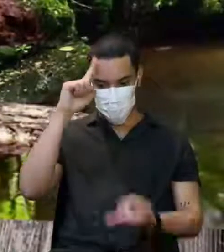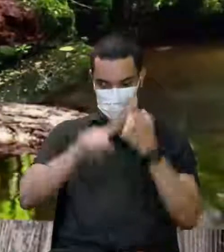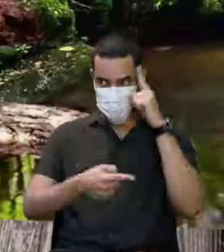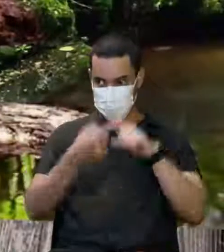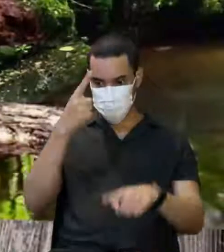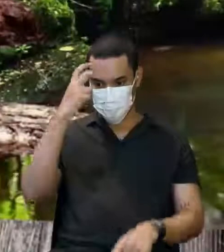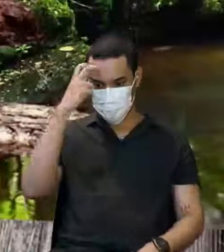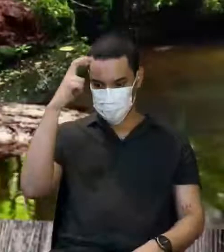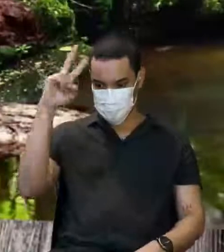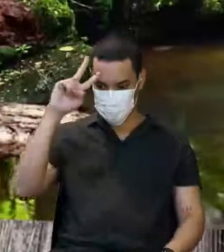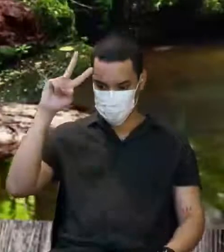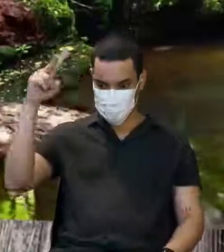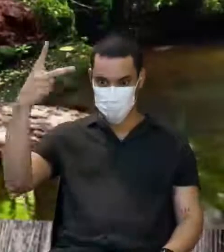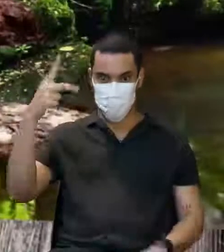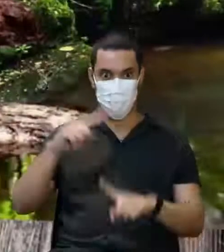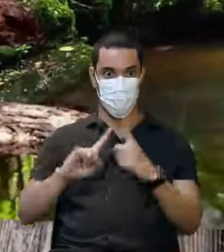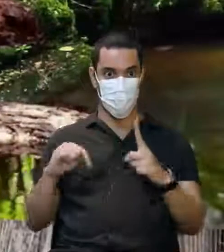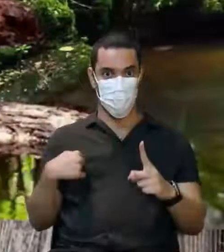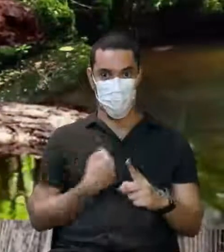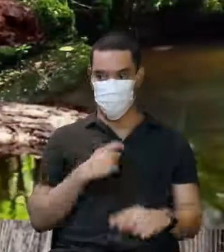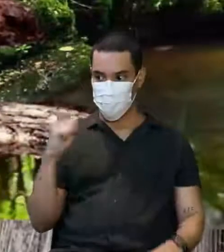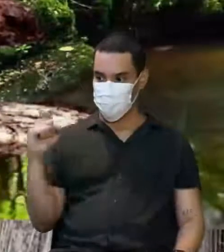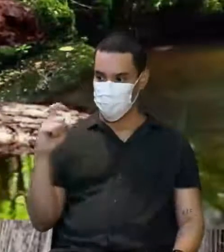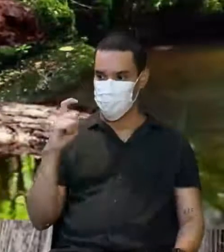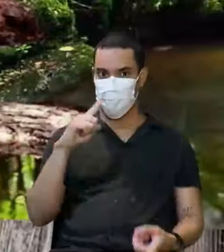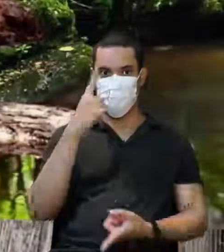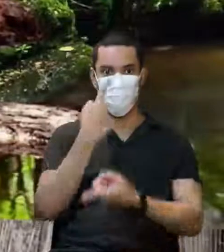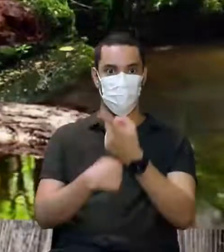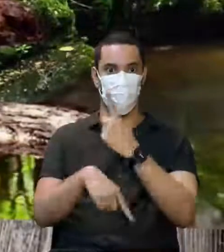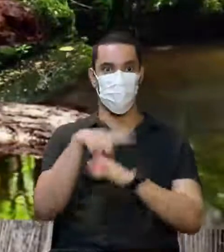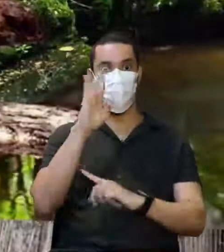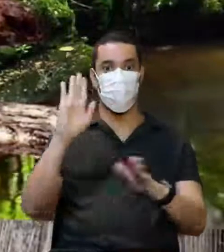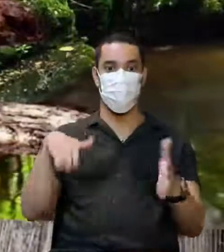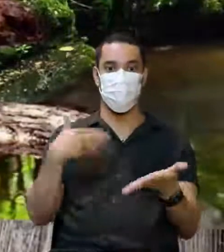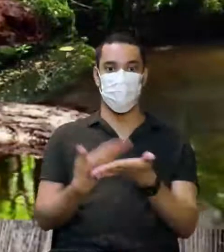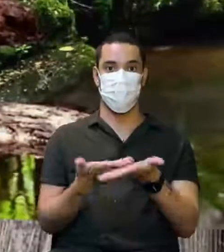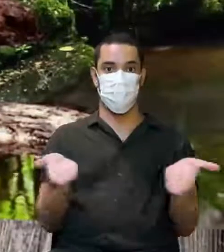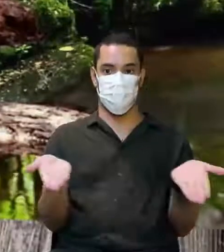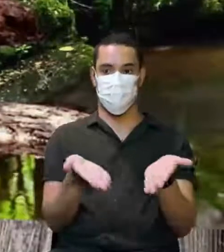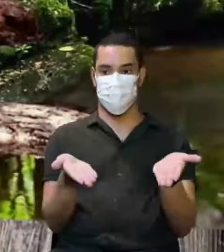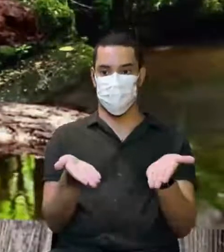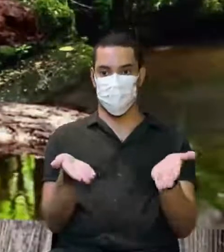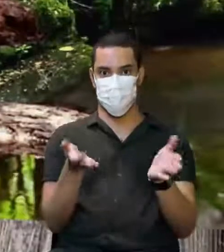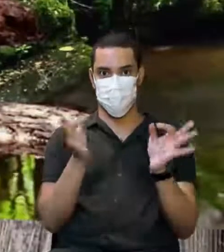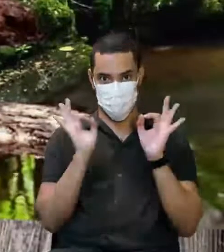Para podermos avançar e nos tornarmos o que nós somos hoje.